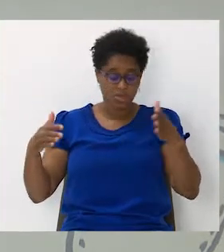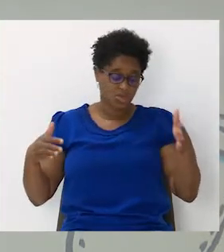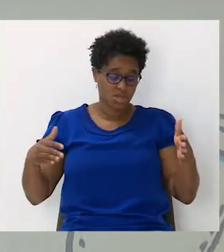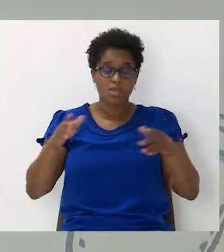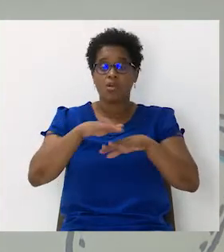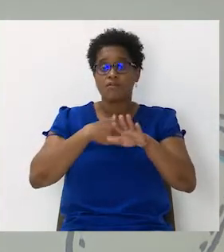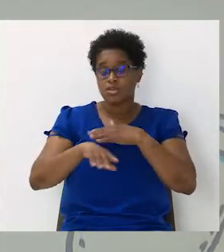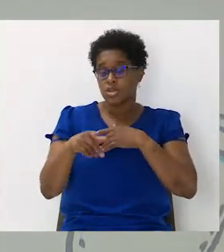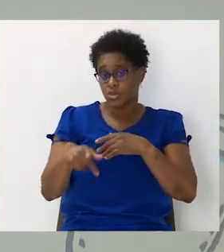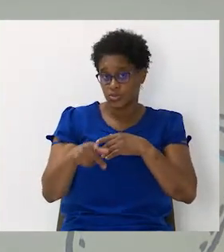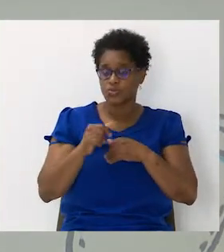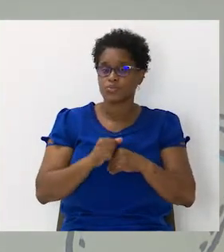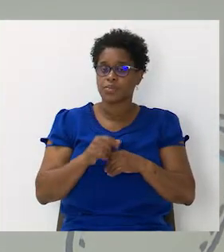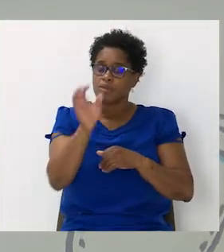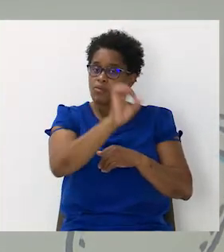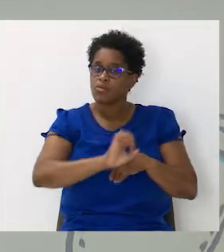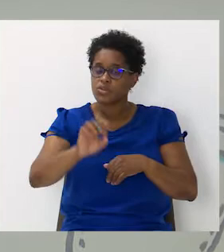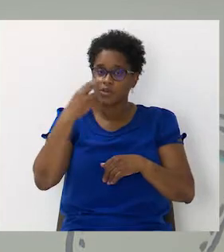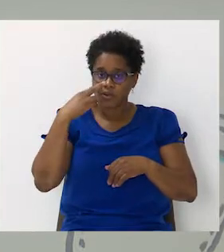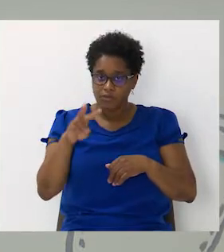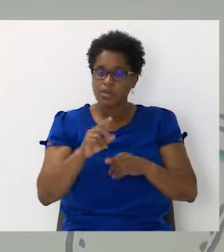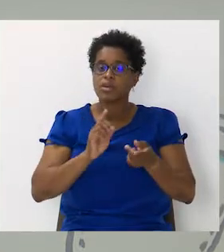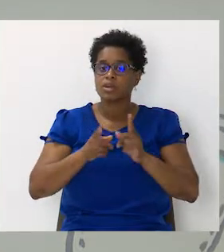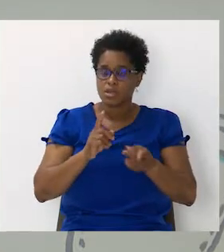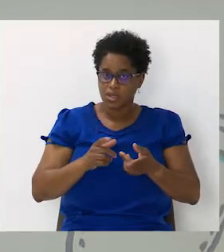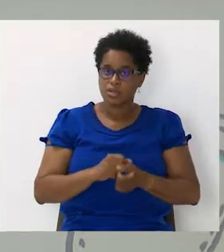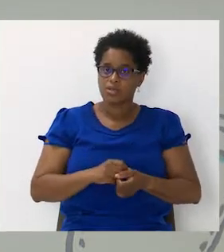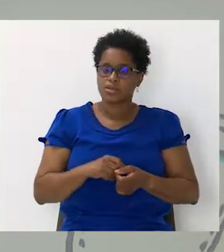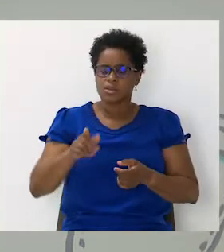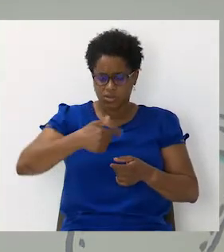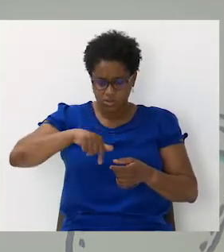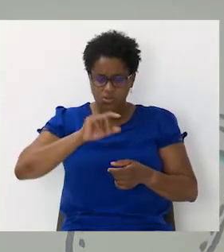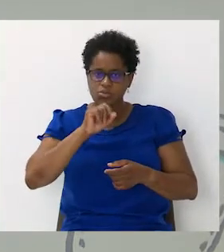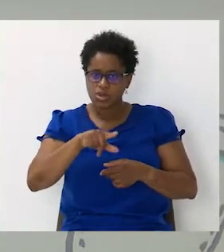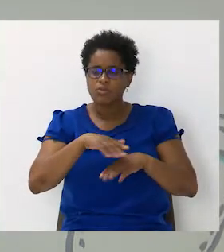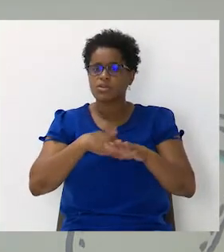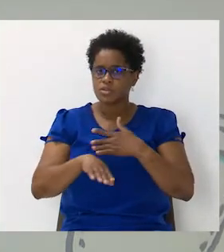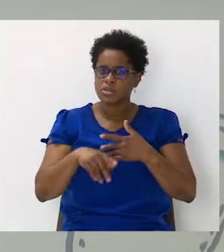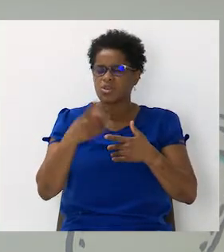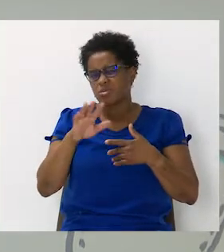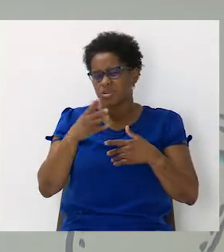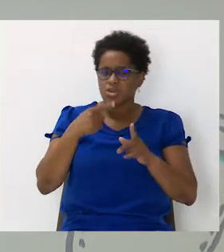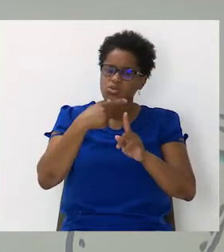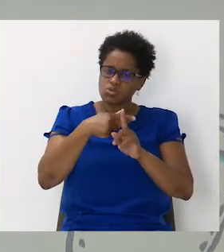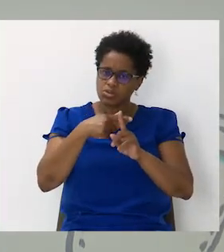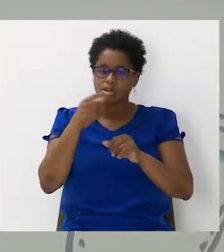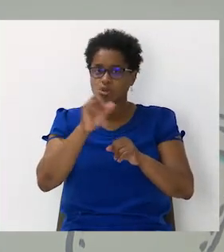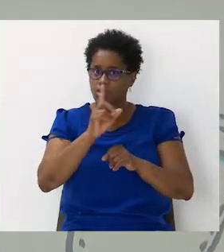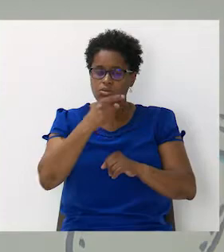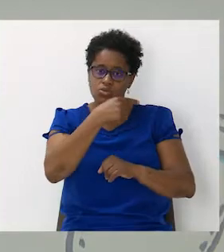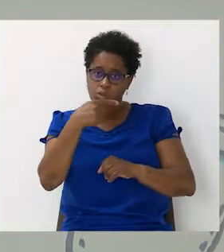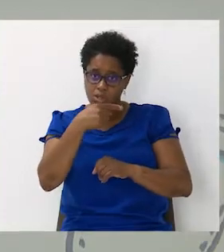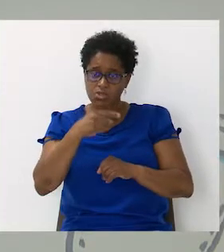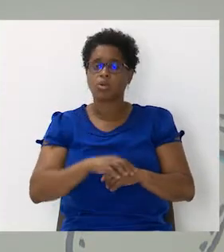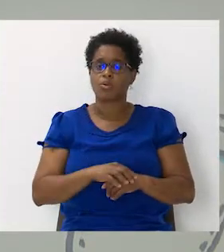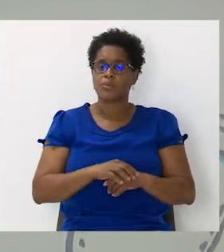fazer isso, vocês vão ver que podemos fazer uma espécie de subtração.